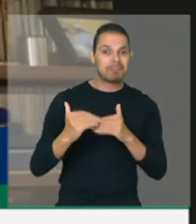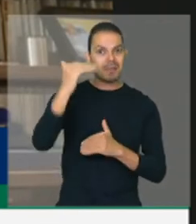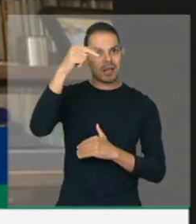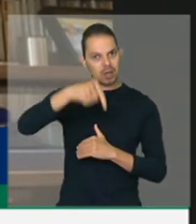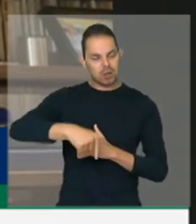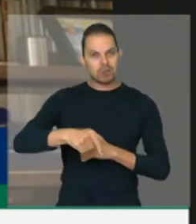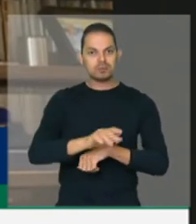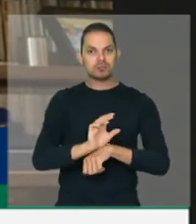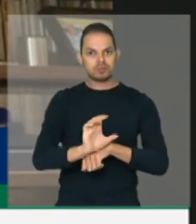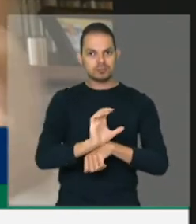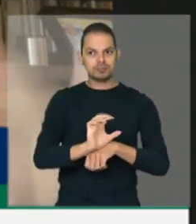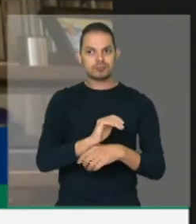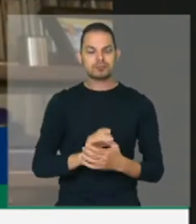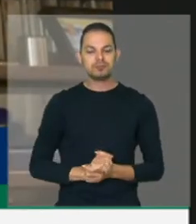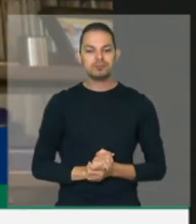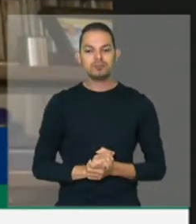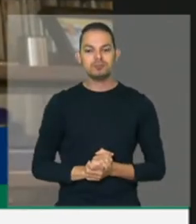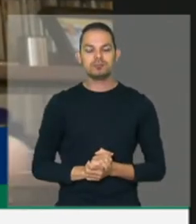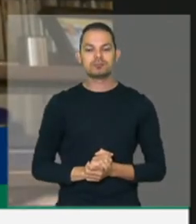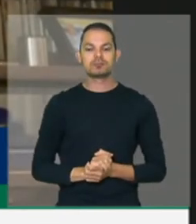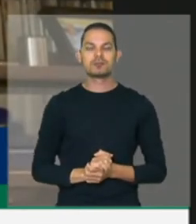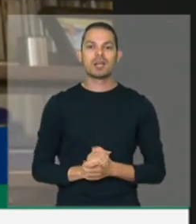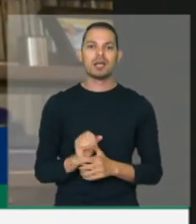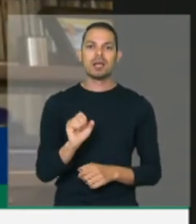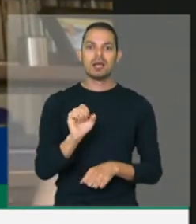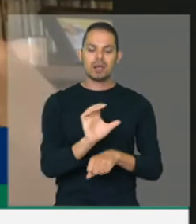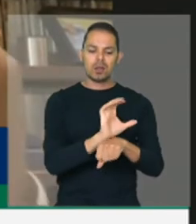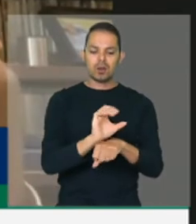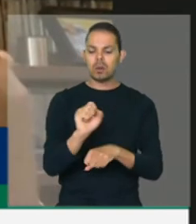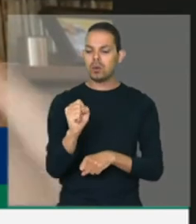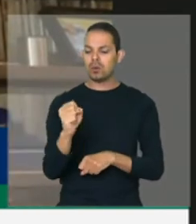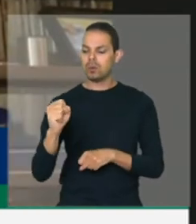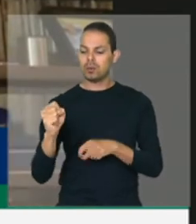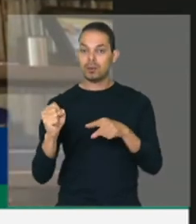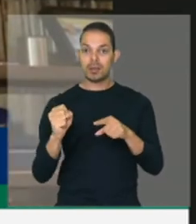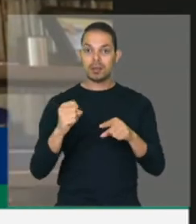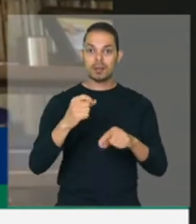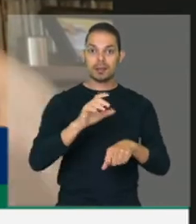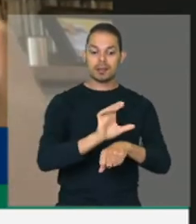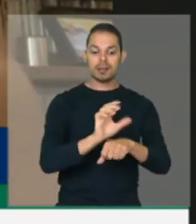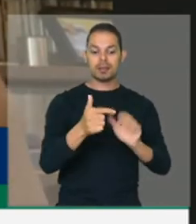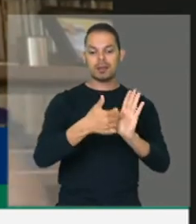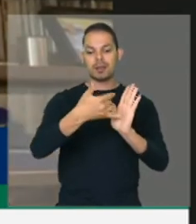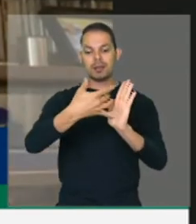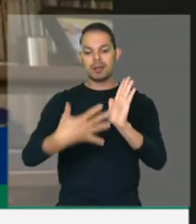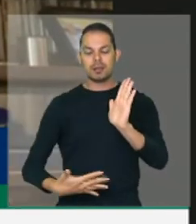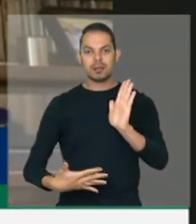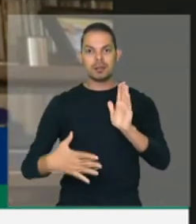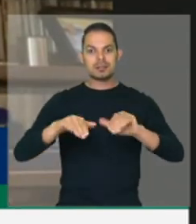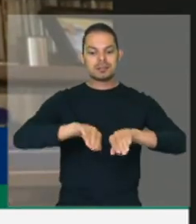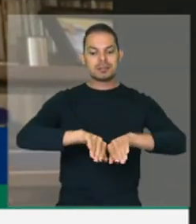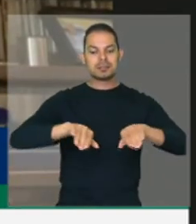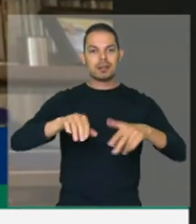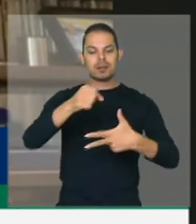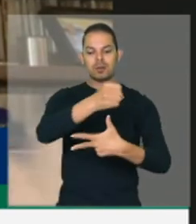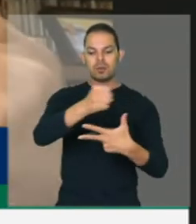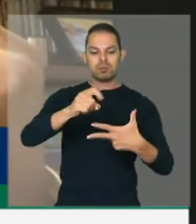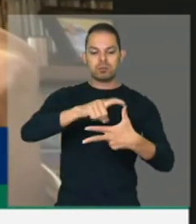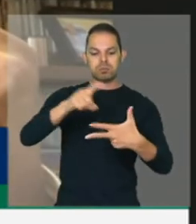Ao agredir a Constituição de 88, ela estabelece o princípio da separação dos